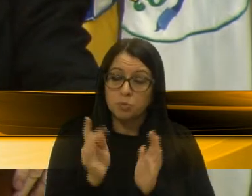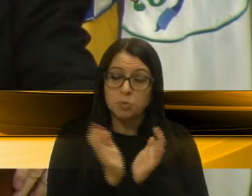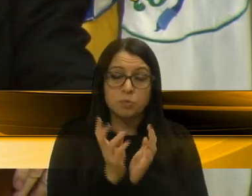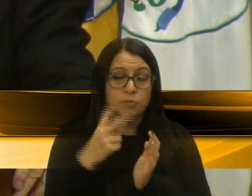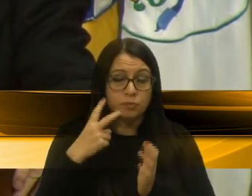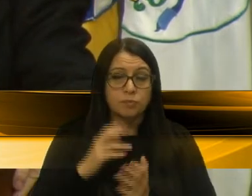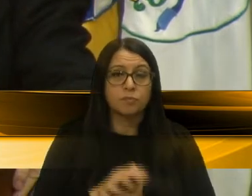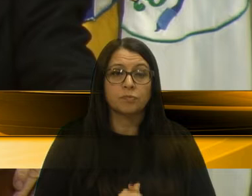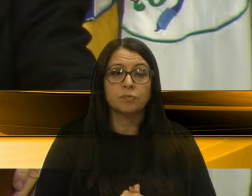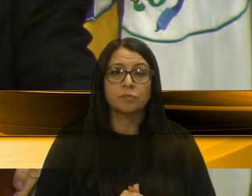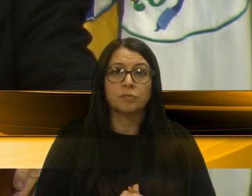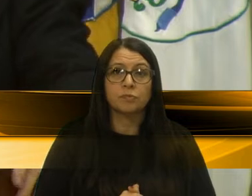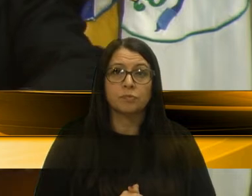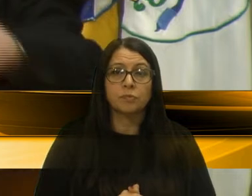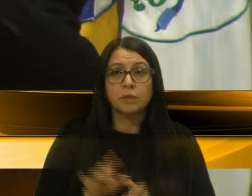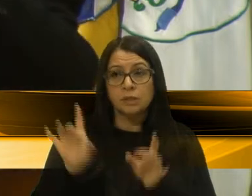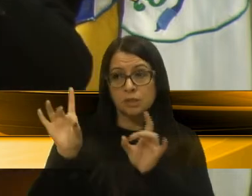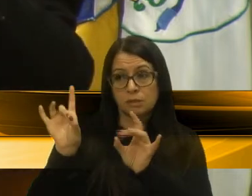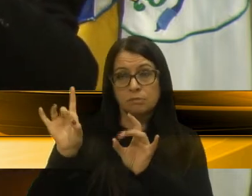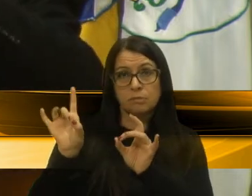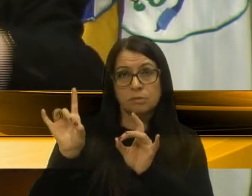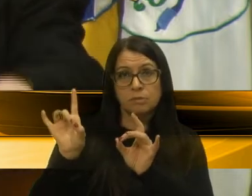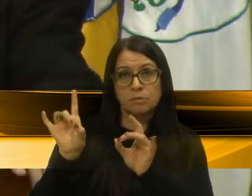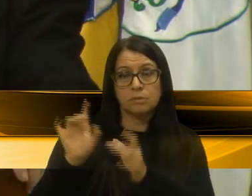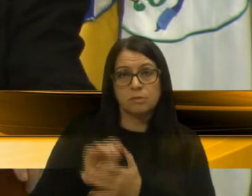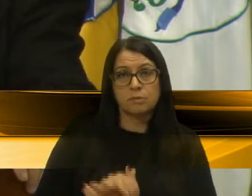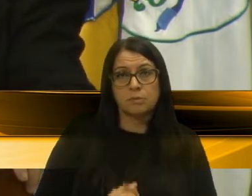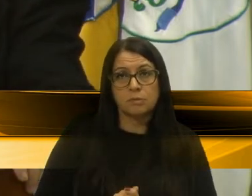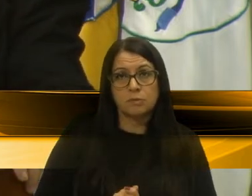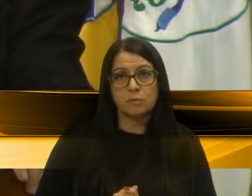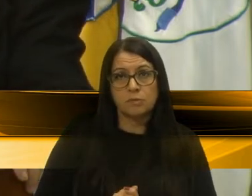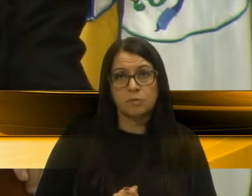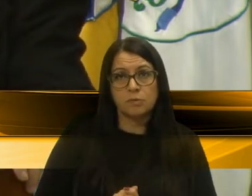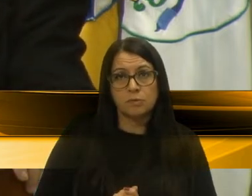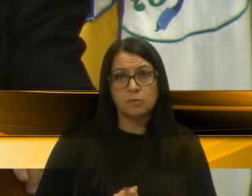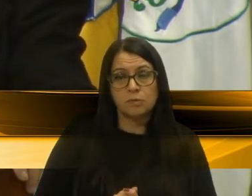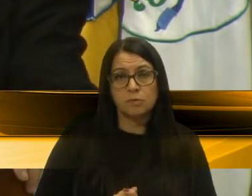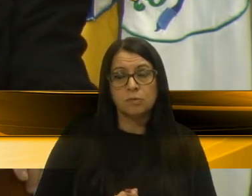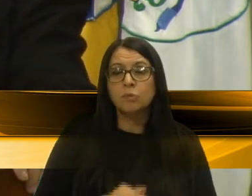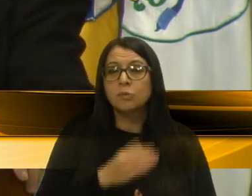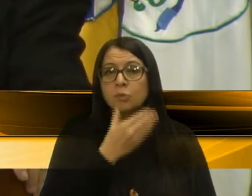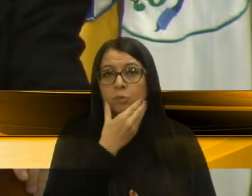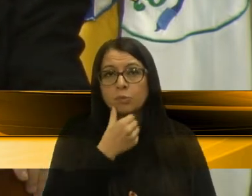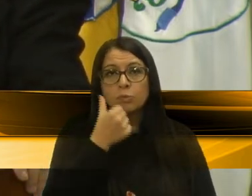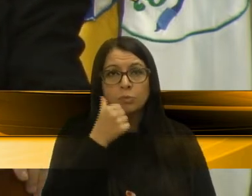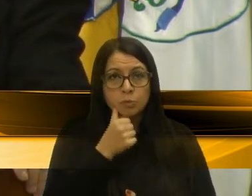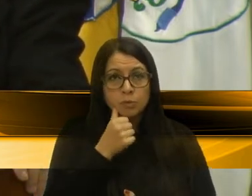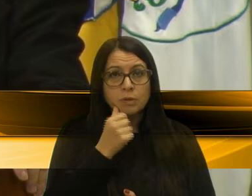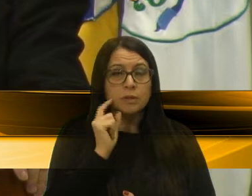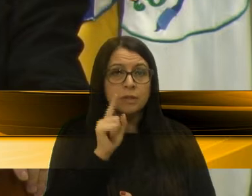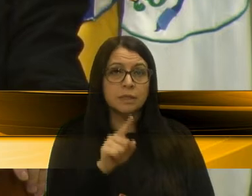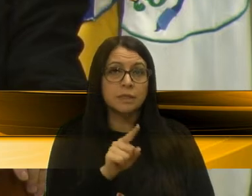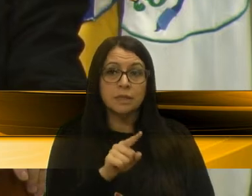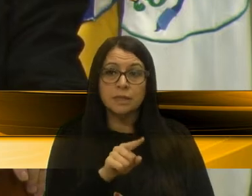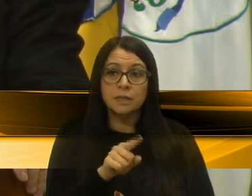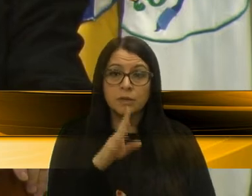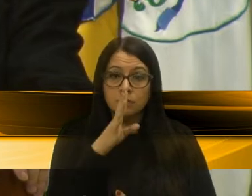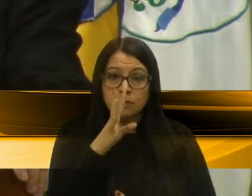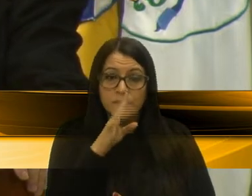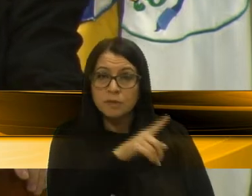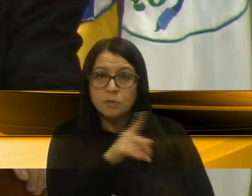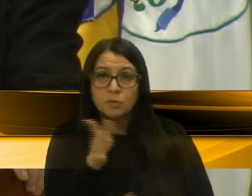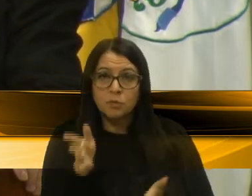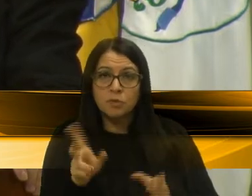especialmente a senhora que nos dá o privilégio de nos